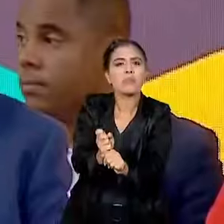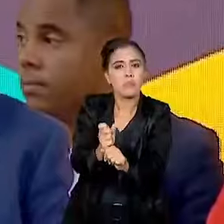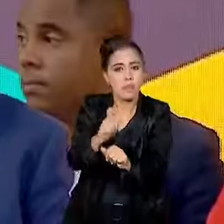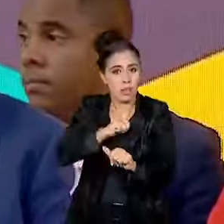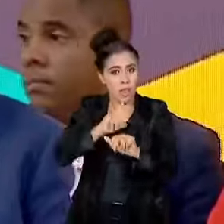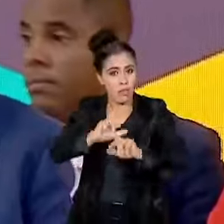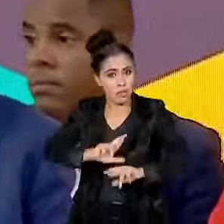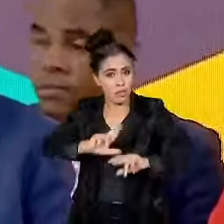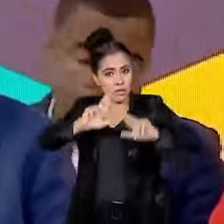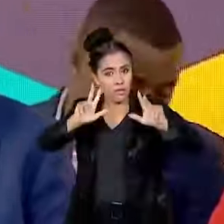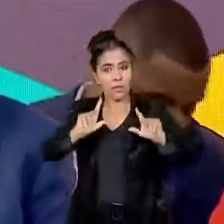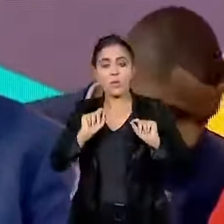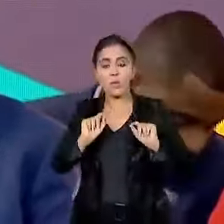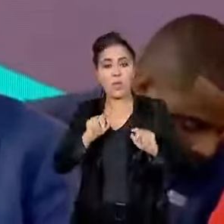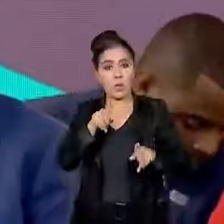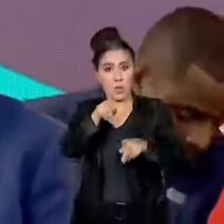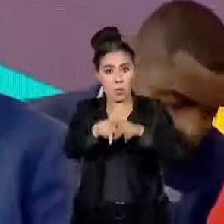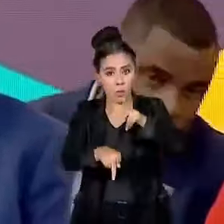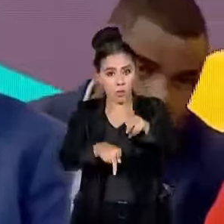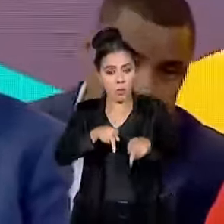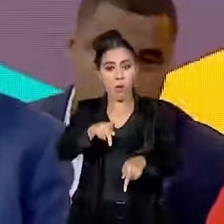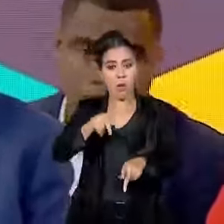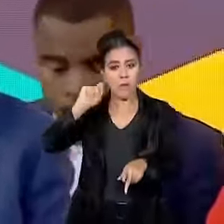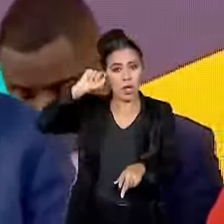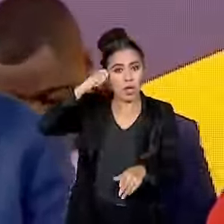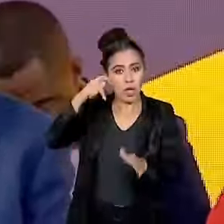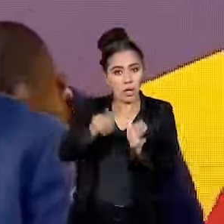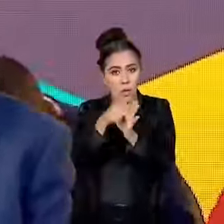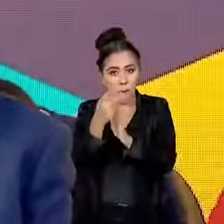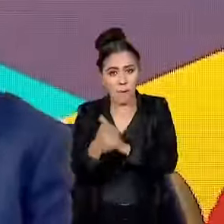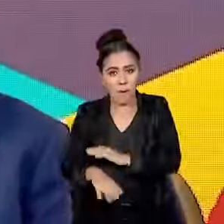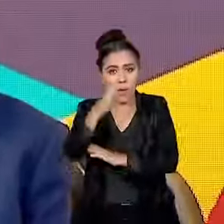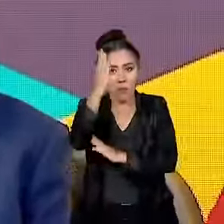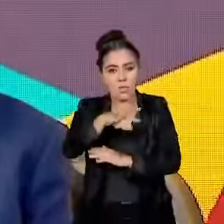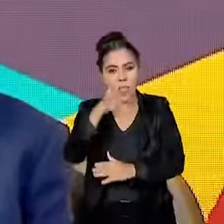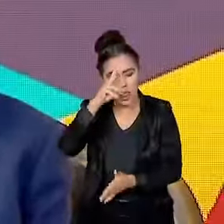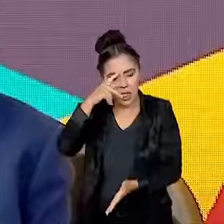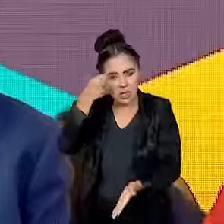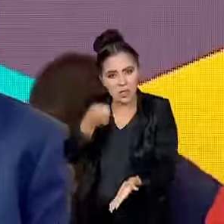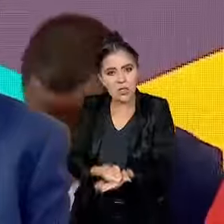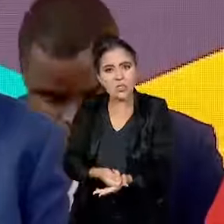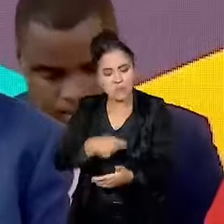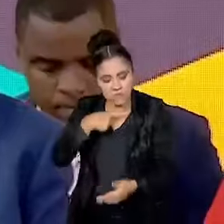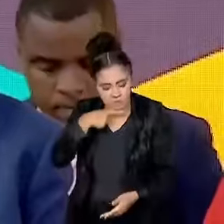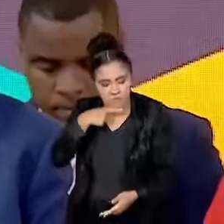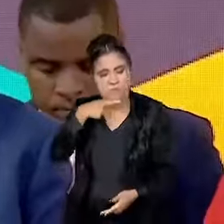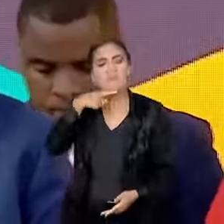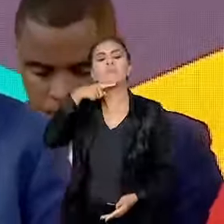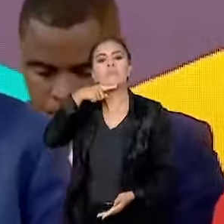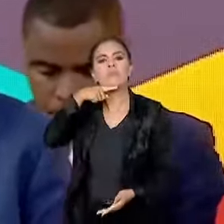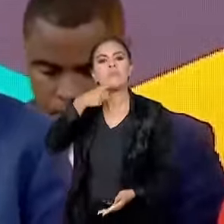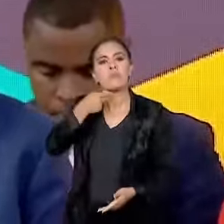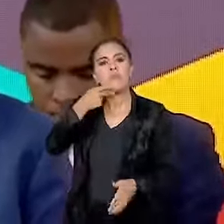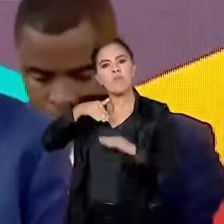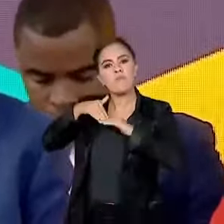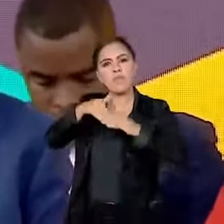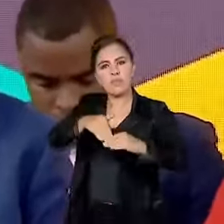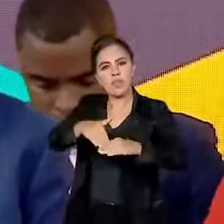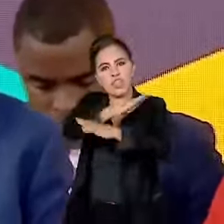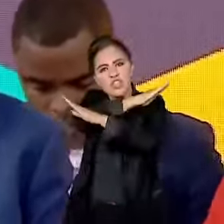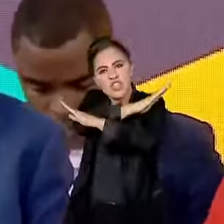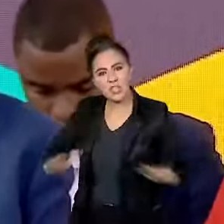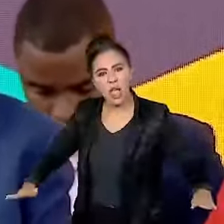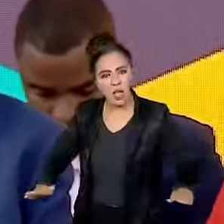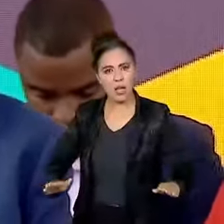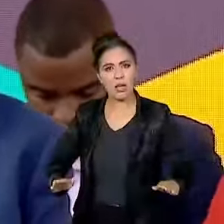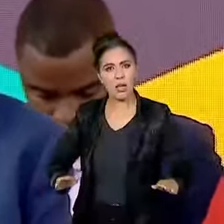povo negro do nosso querido Brasil decidiu levantar a cabeça e dizer basta. O plano